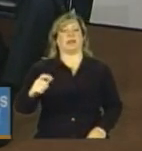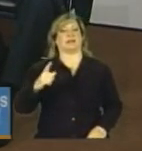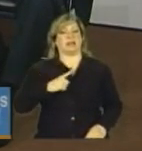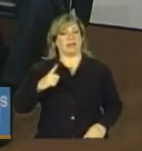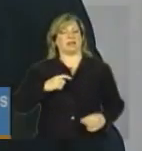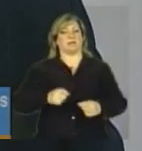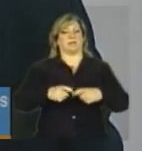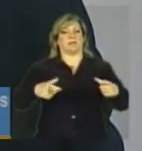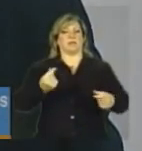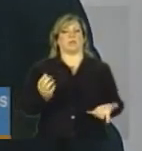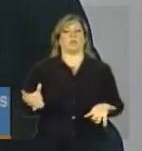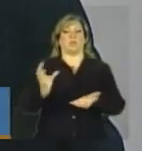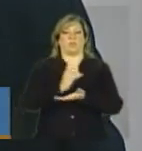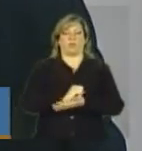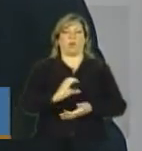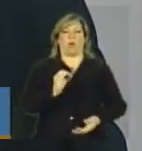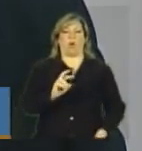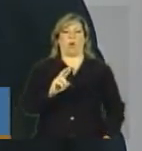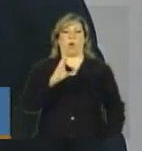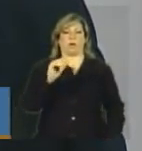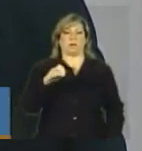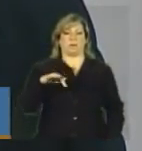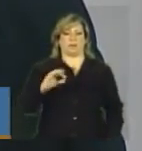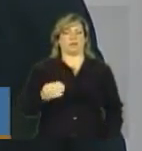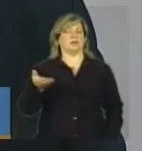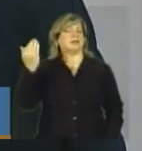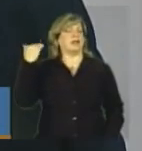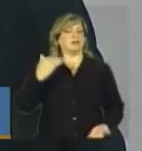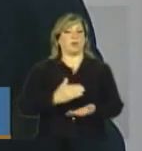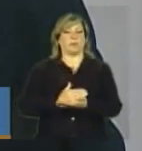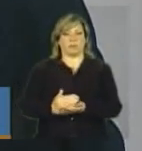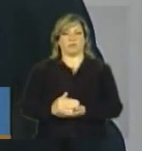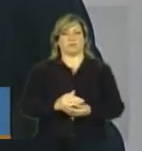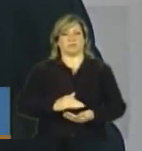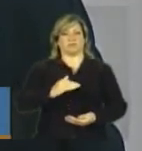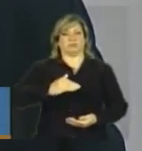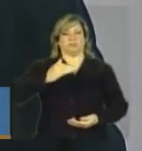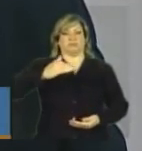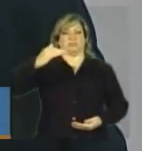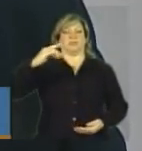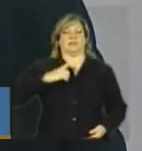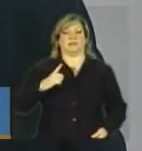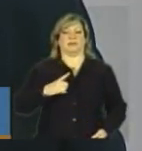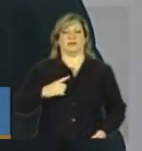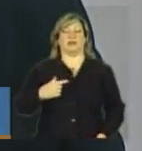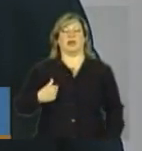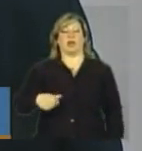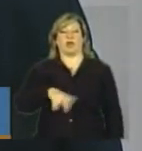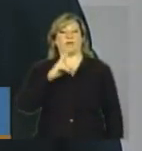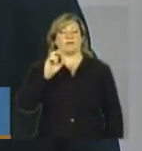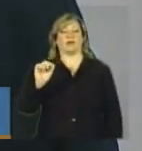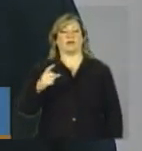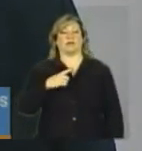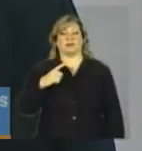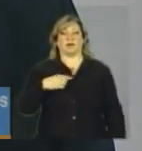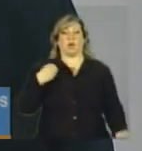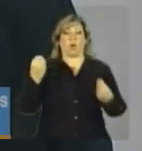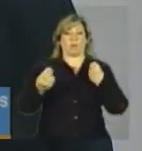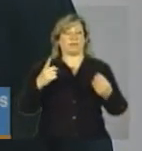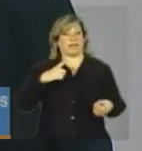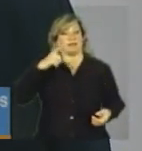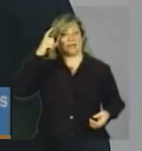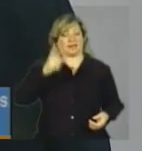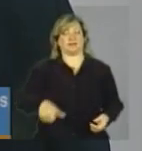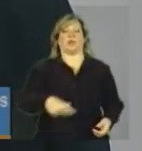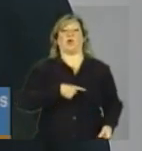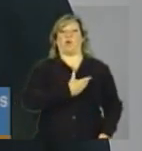orçamento desde a sua origem, né? Eh, e a gente mede, né, o interesse do governo, né, e mede a